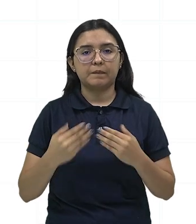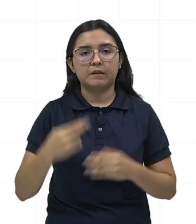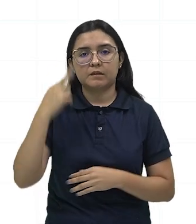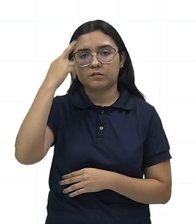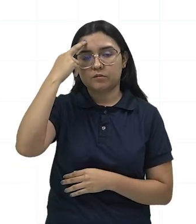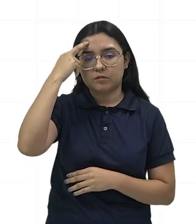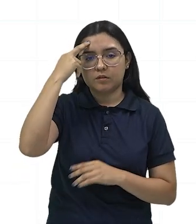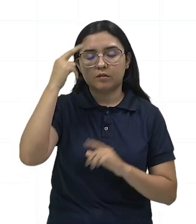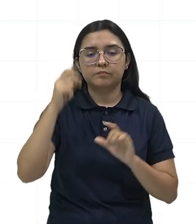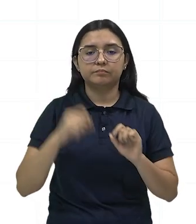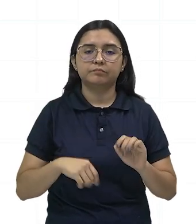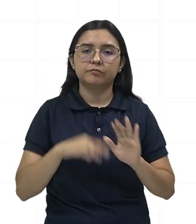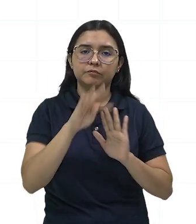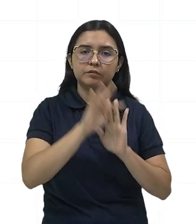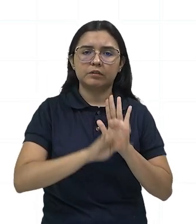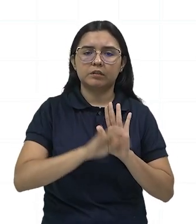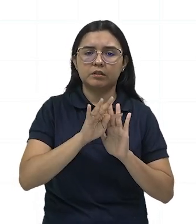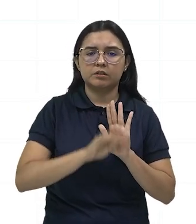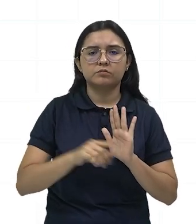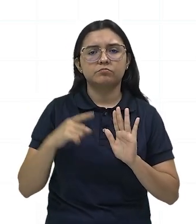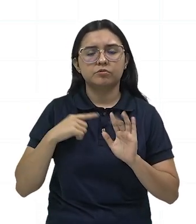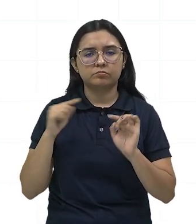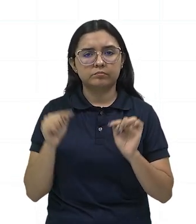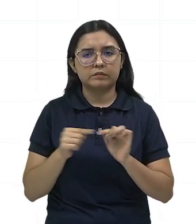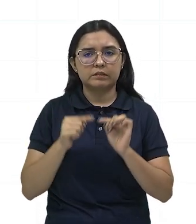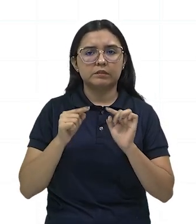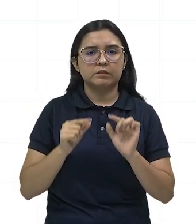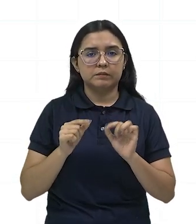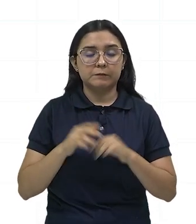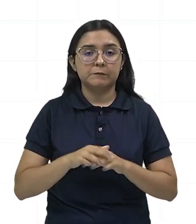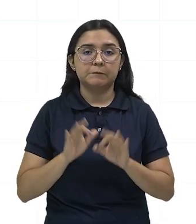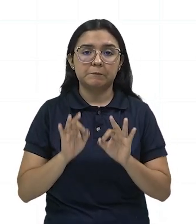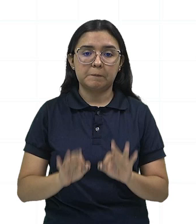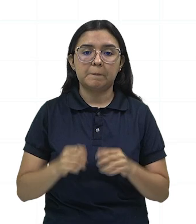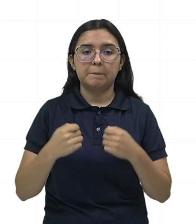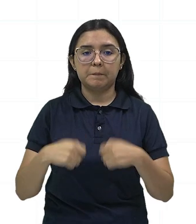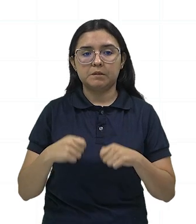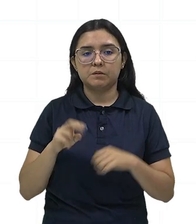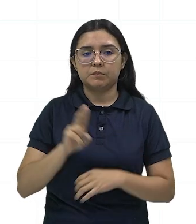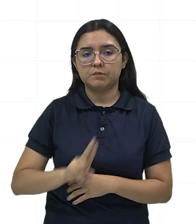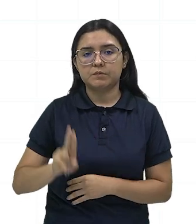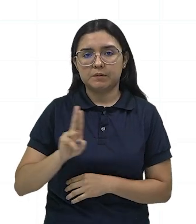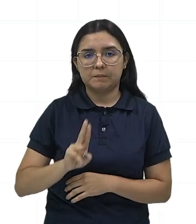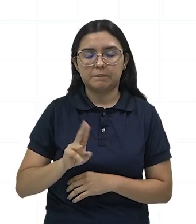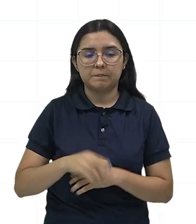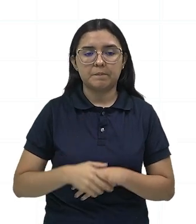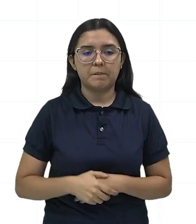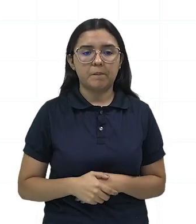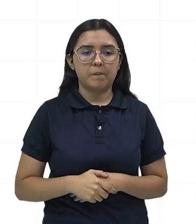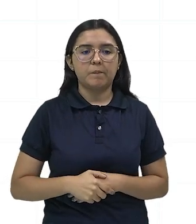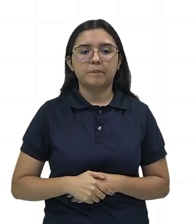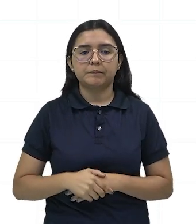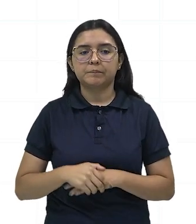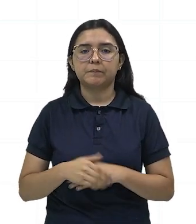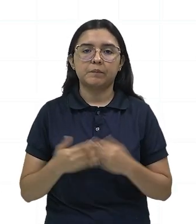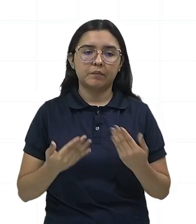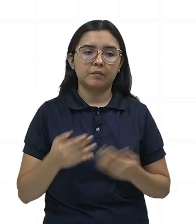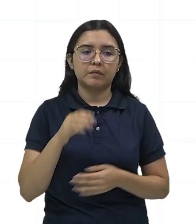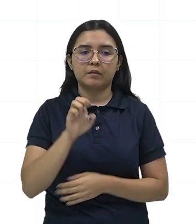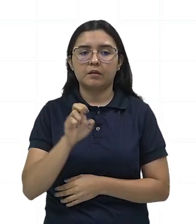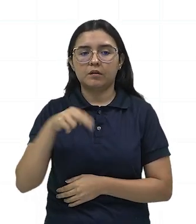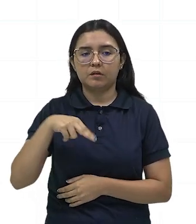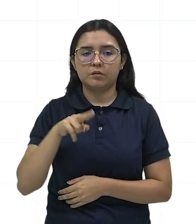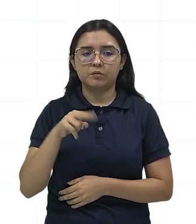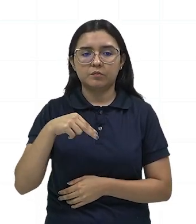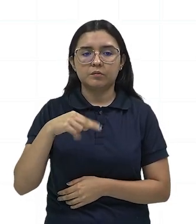racional entre determinadas partes para que o seu texto tenha lógica. Então você precisa mexer com esse elemento cognitivo. O enunciativo remete